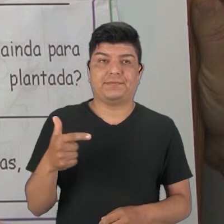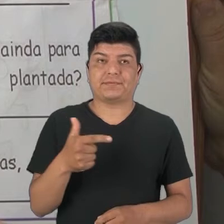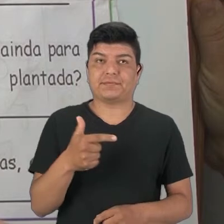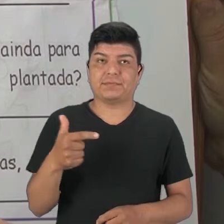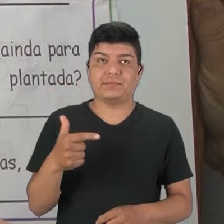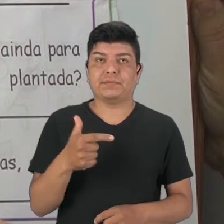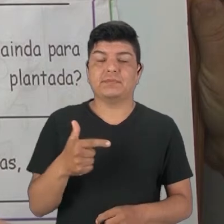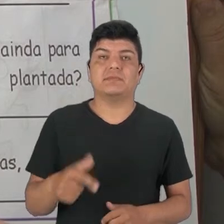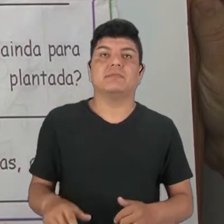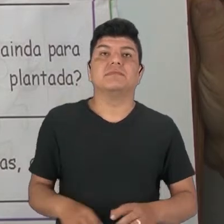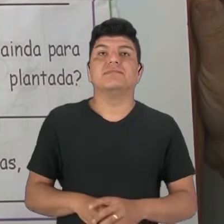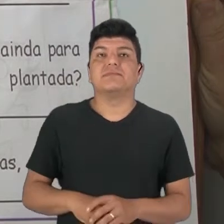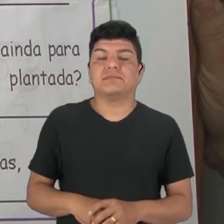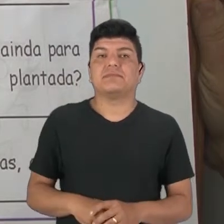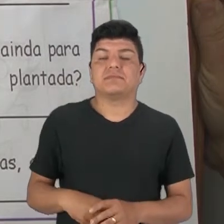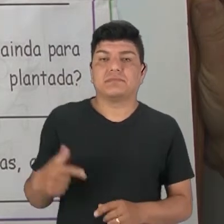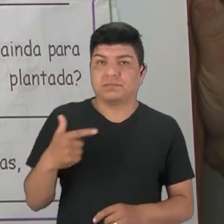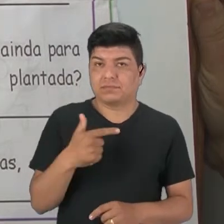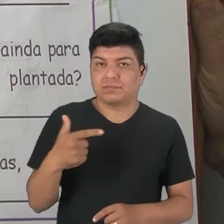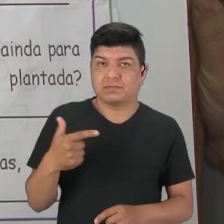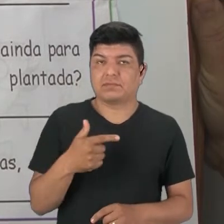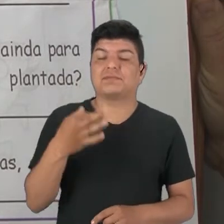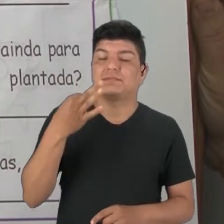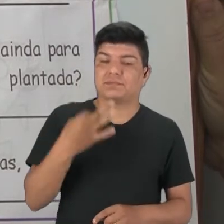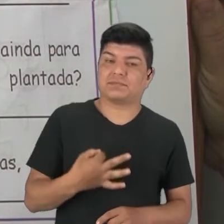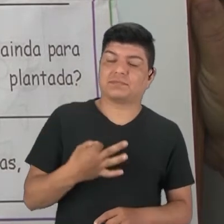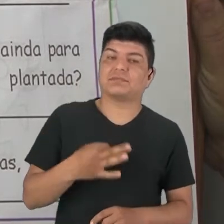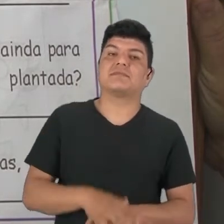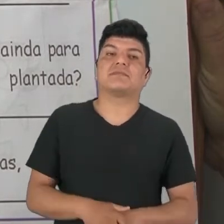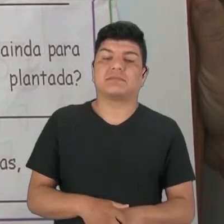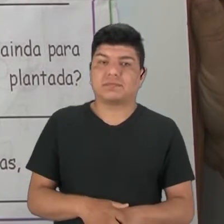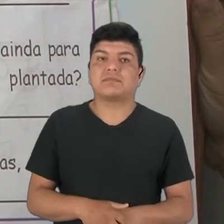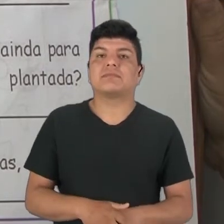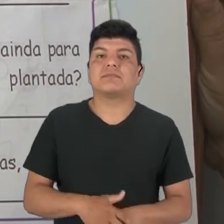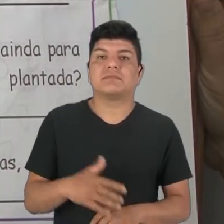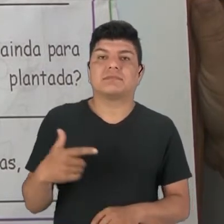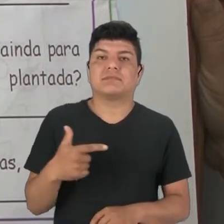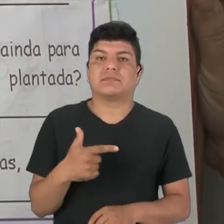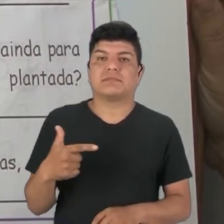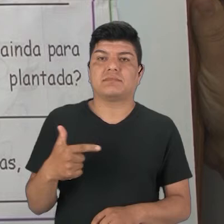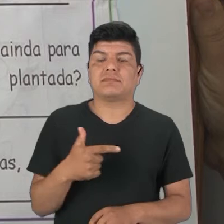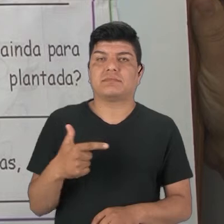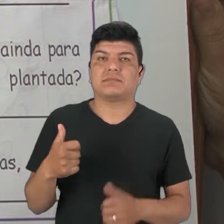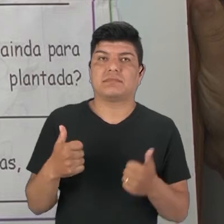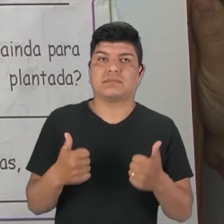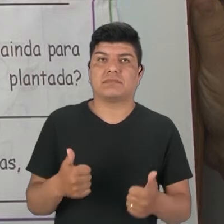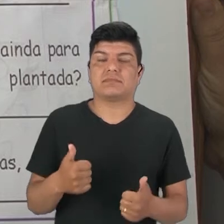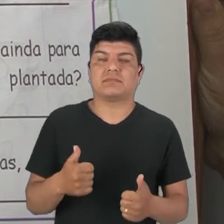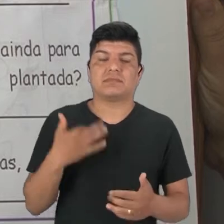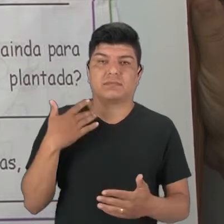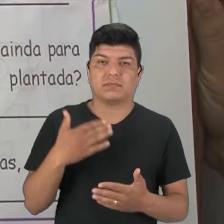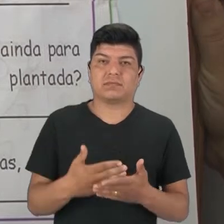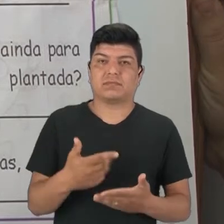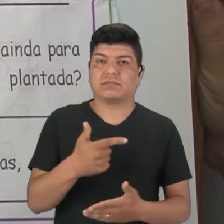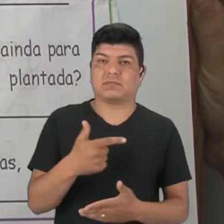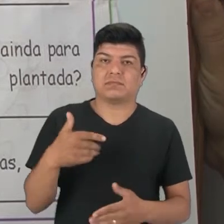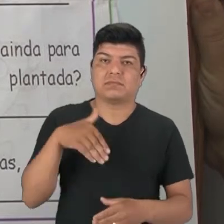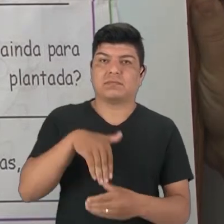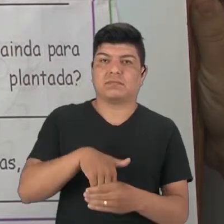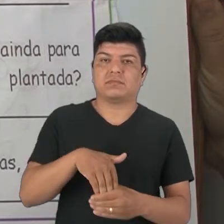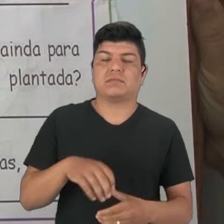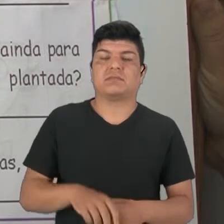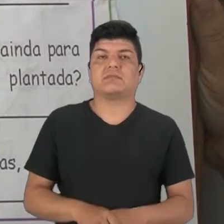22. Tá? Quem falou 22 acertou. 22. Tá? Até aqui eu tenho 22